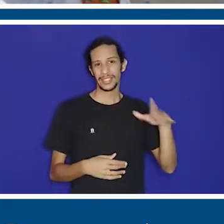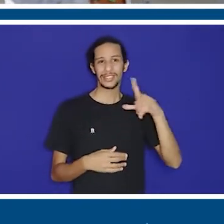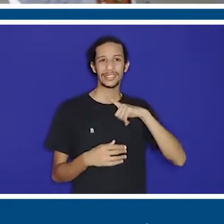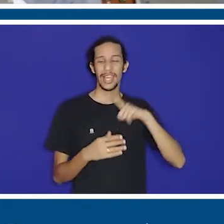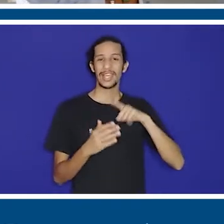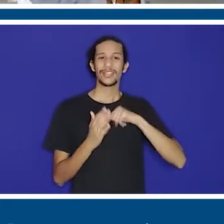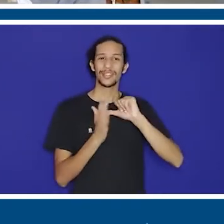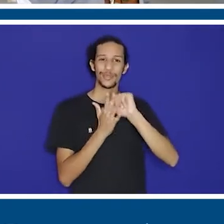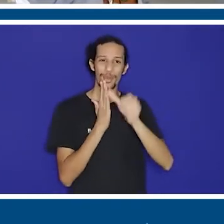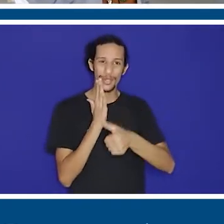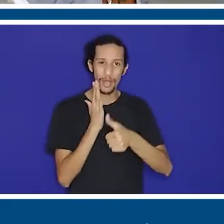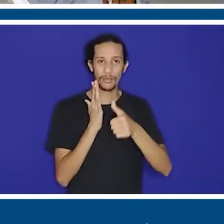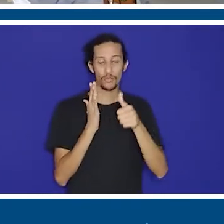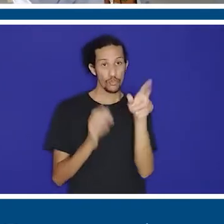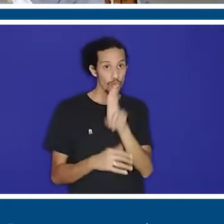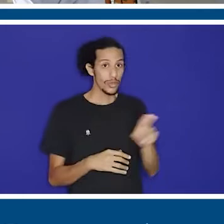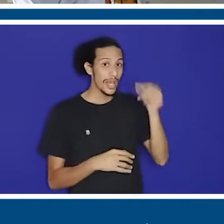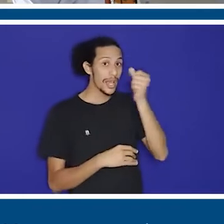sono.